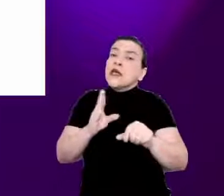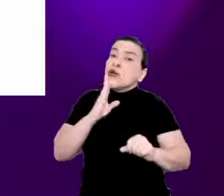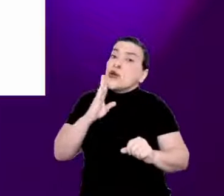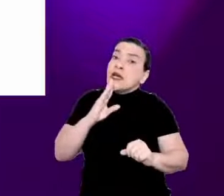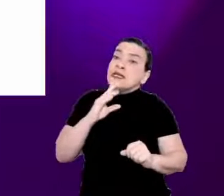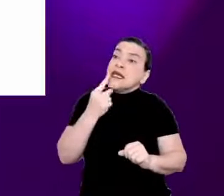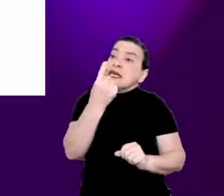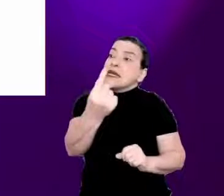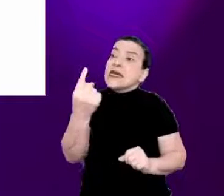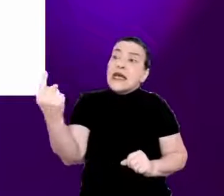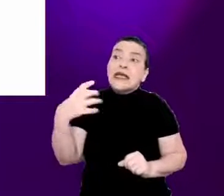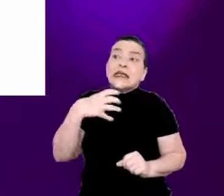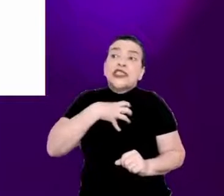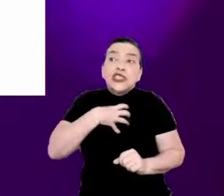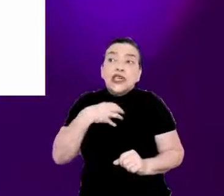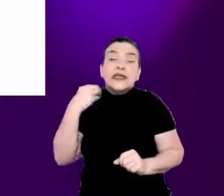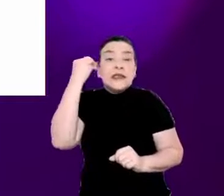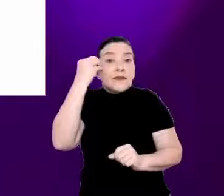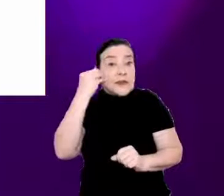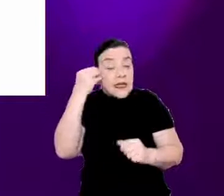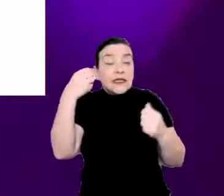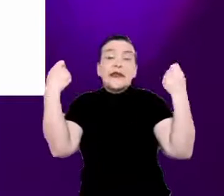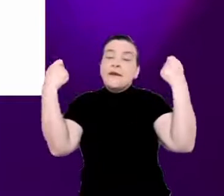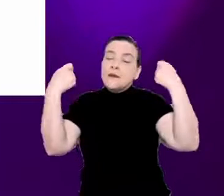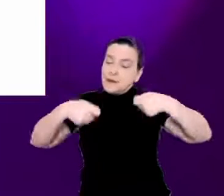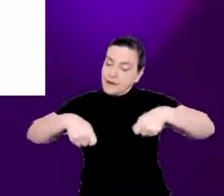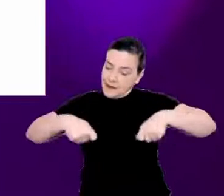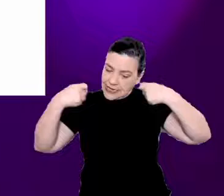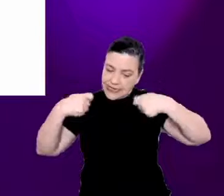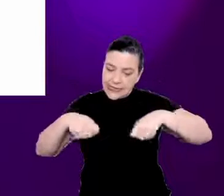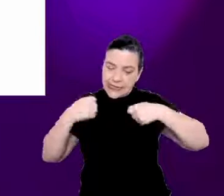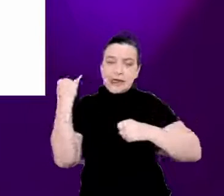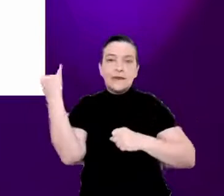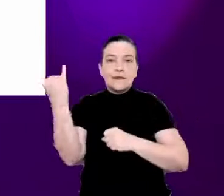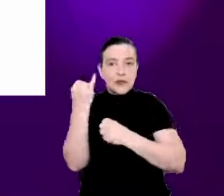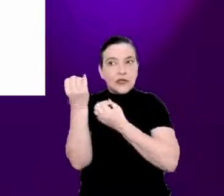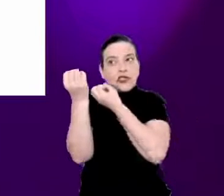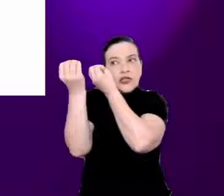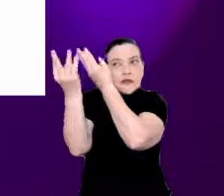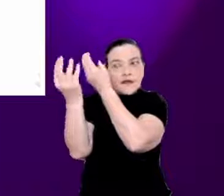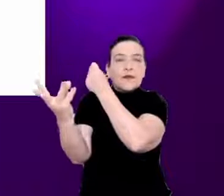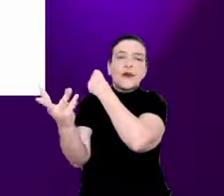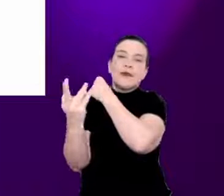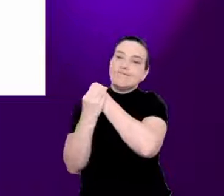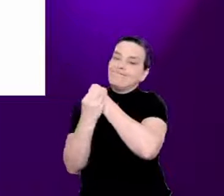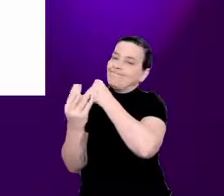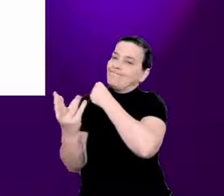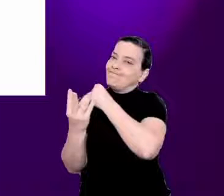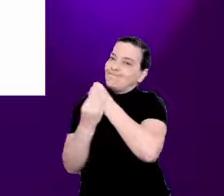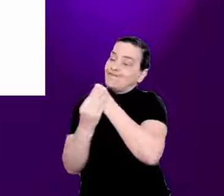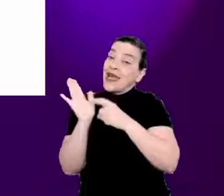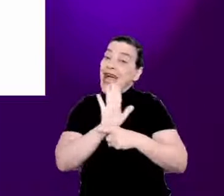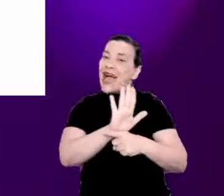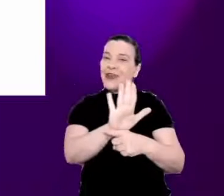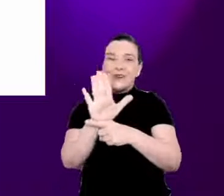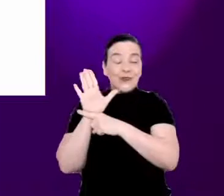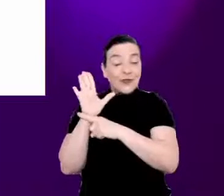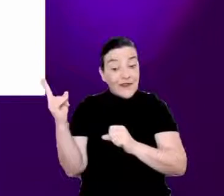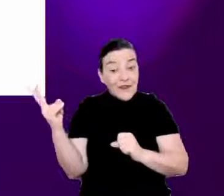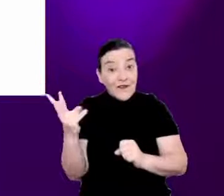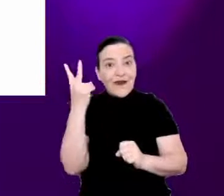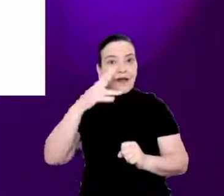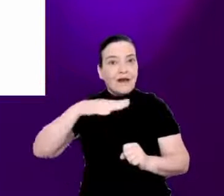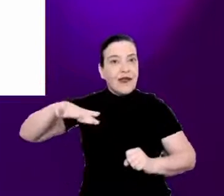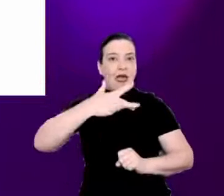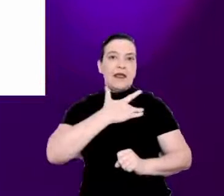de cada paciente. É preciso investir e medir a experiência do paciente. Isso é puro valor em saúde, né? O